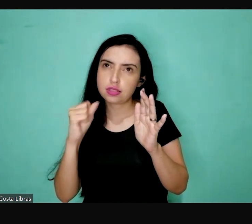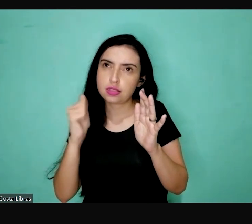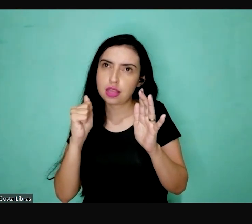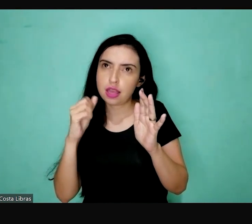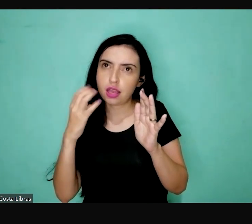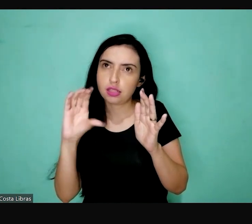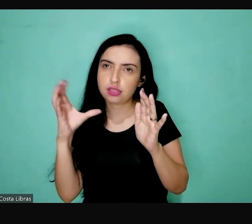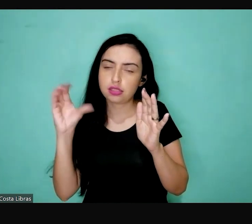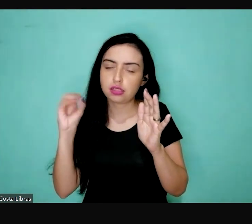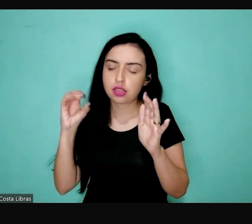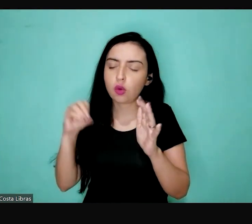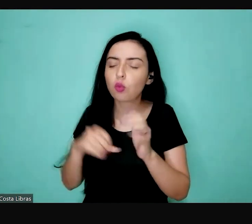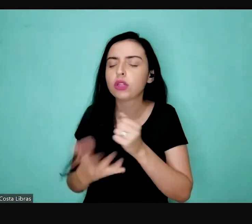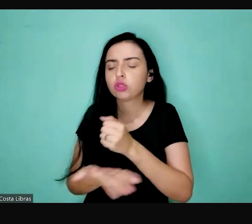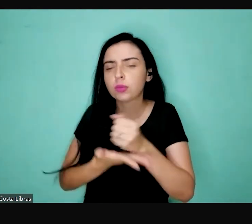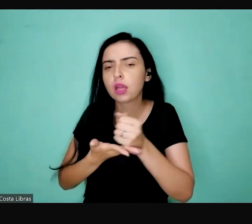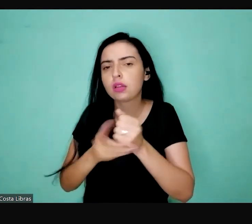fundamentar